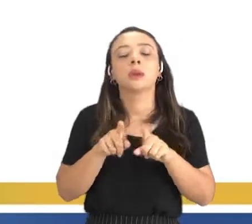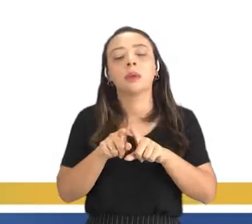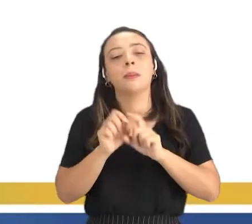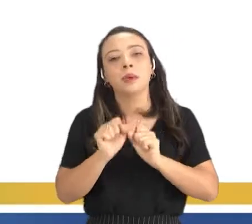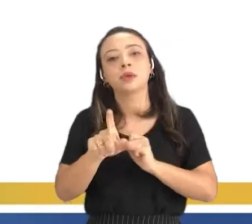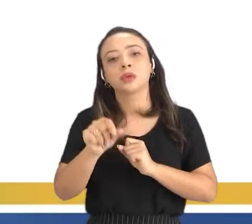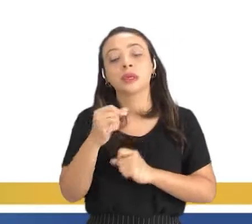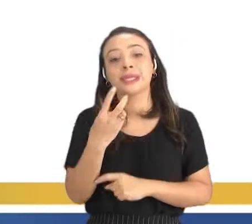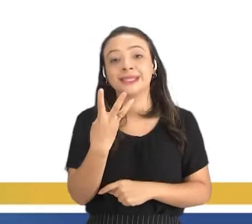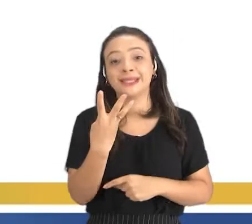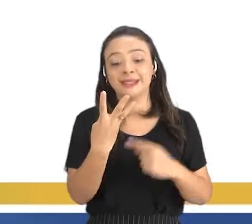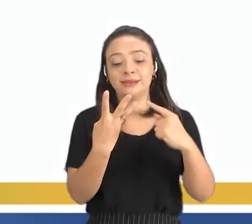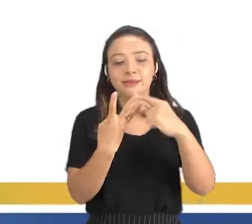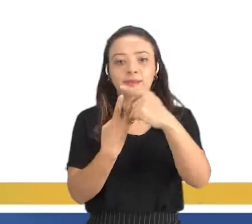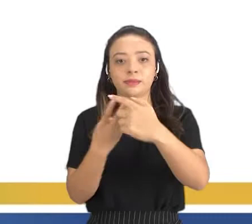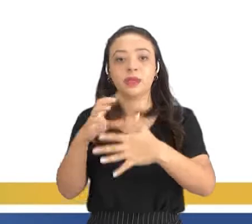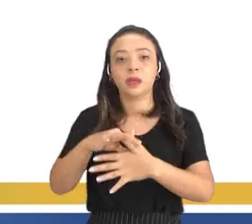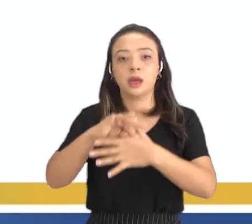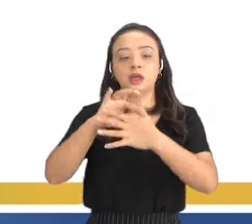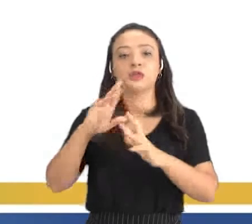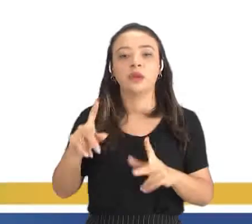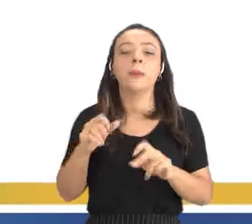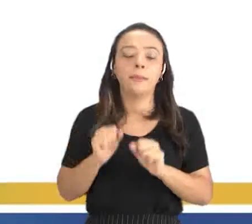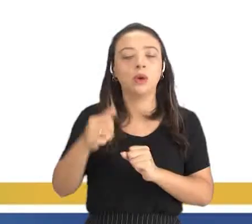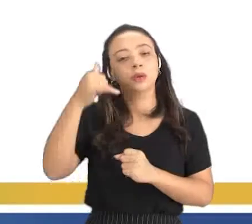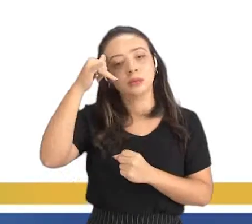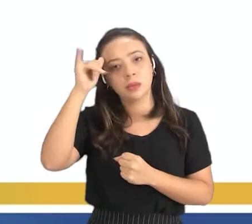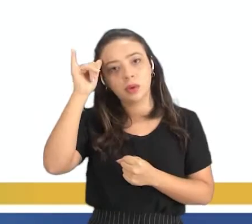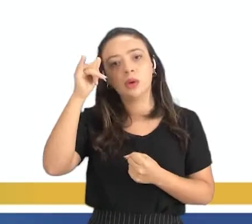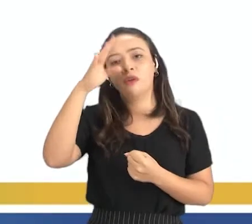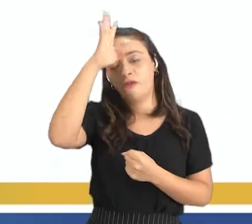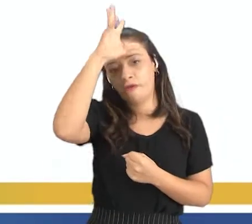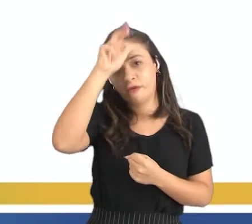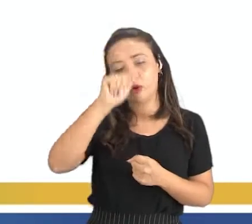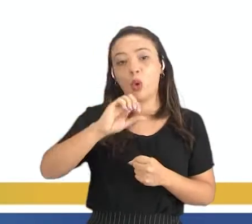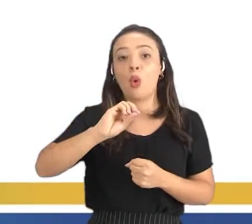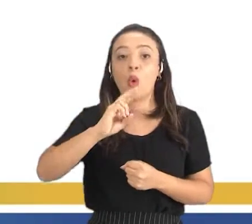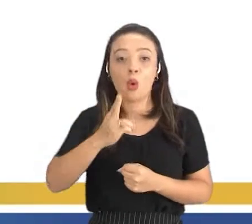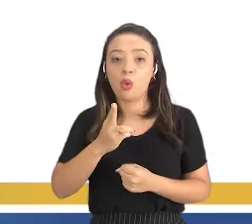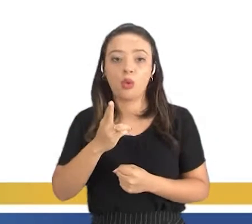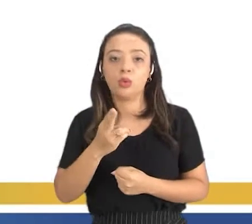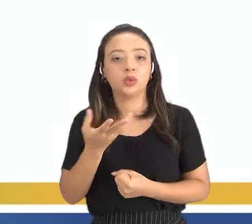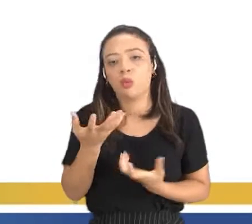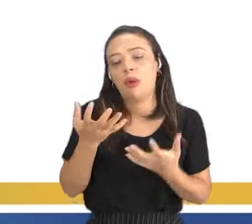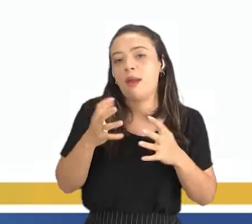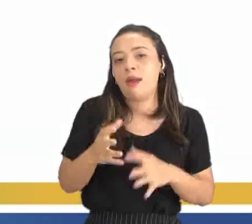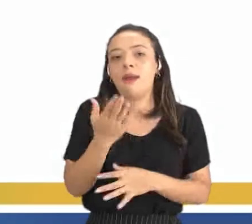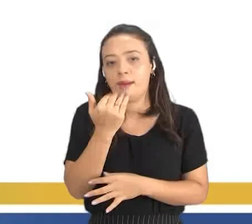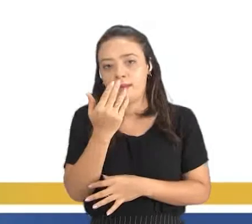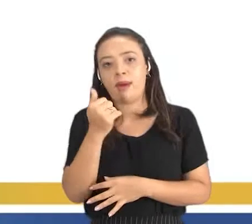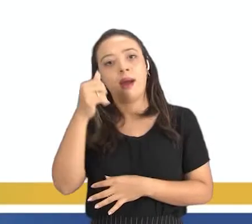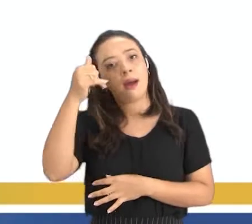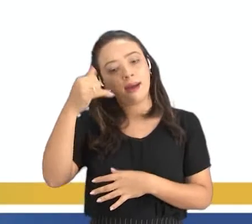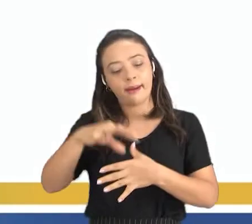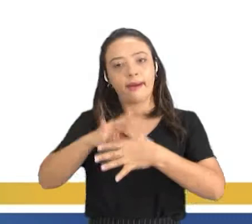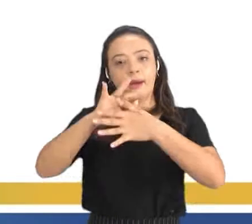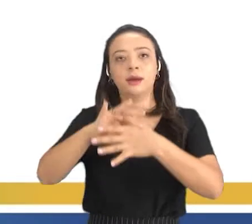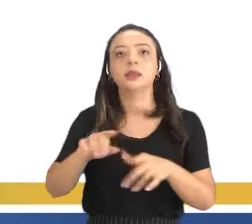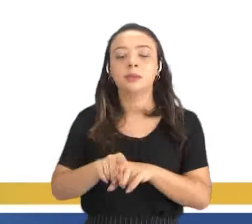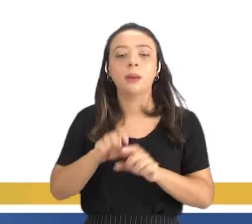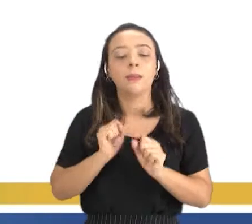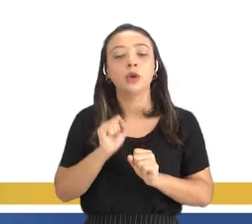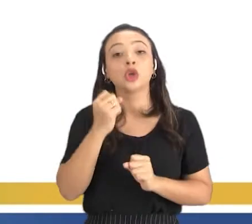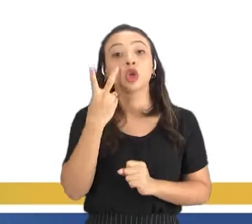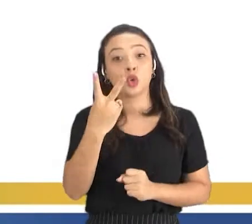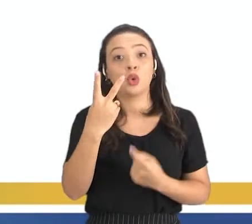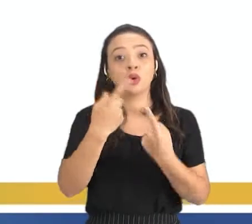entre 3 possibilidades de carne. Pode ser bovina, de frango ou vegetariana. E ele também pode escolher entre 2 tipos de feijão, ele pode